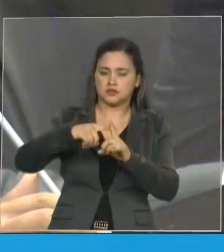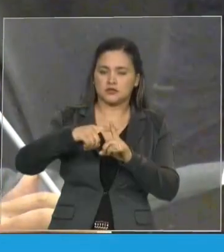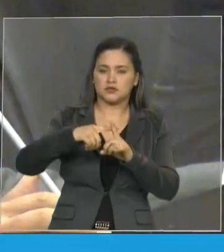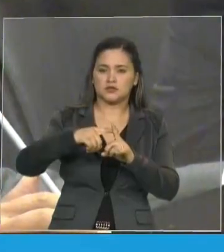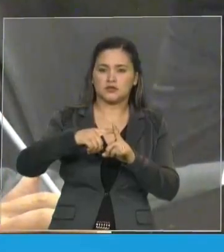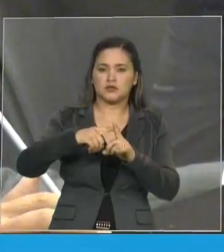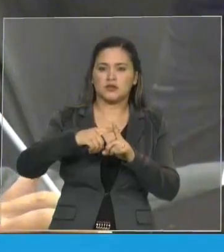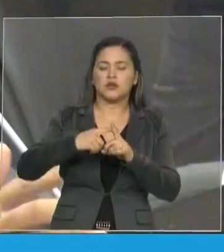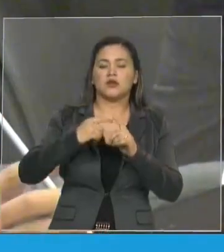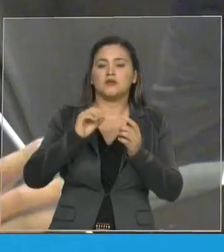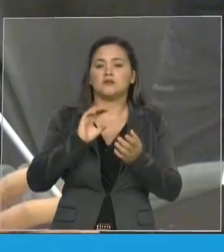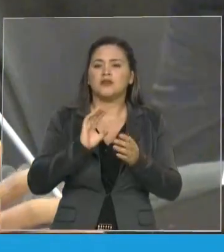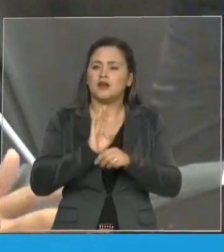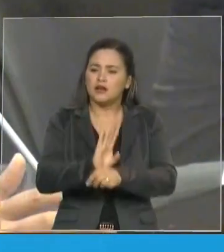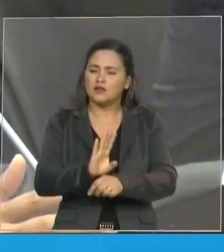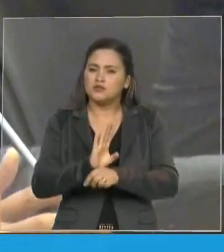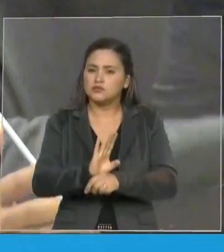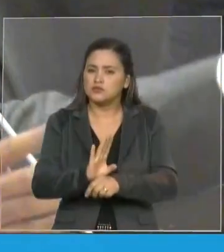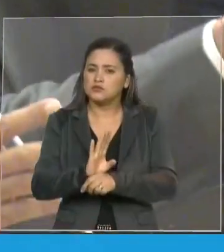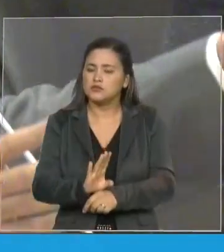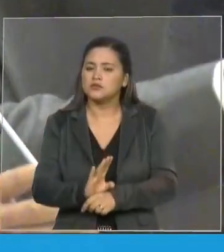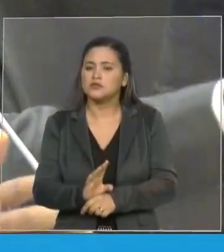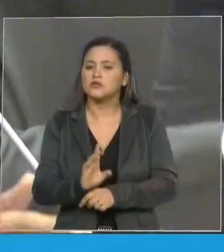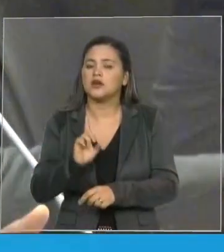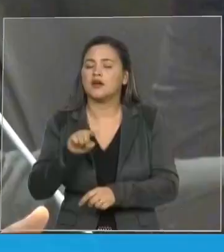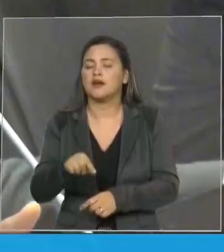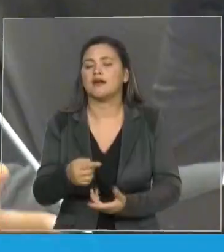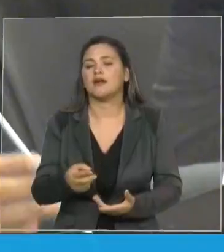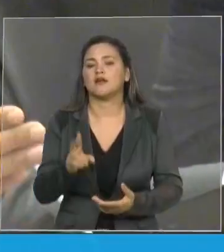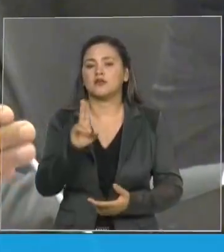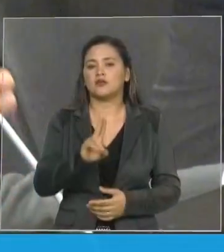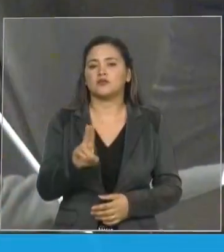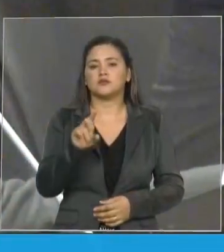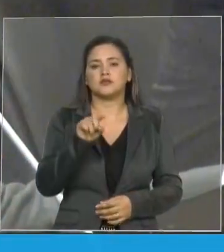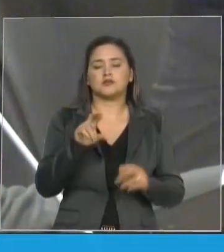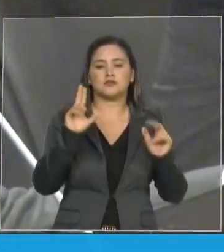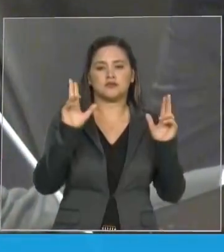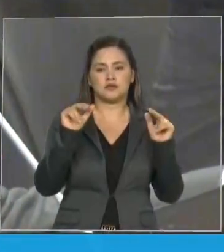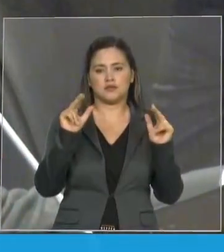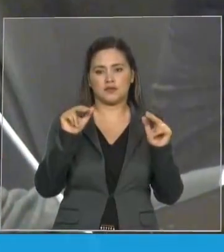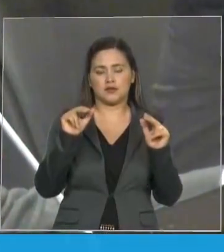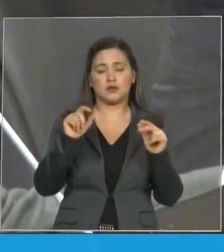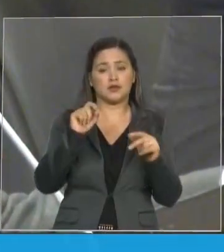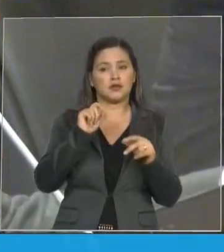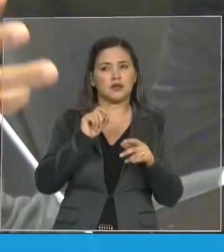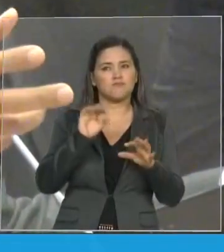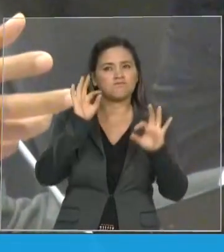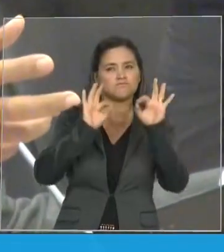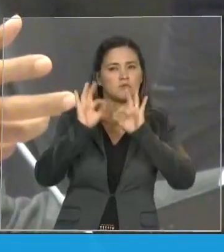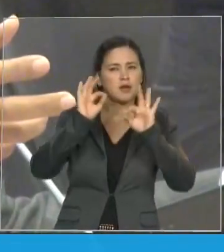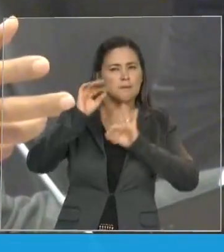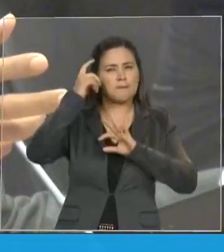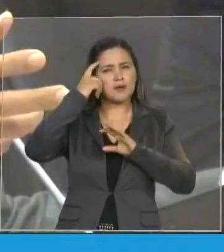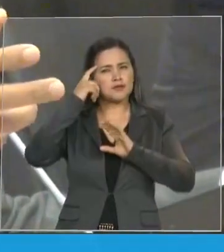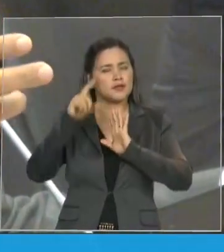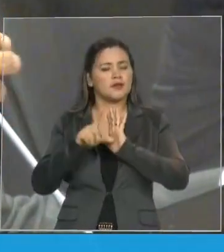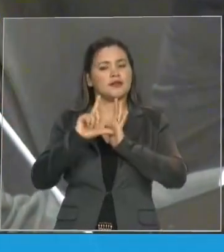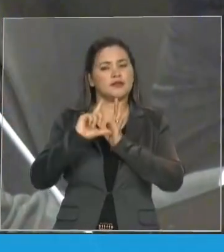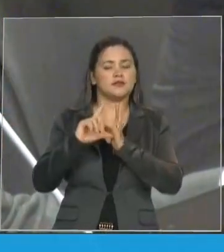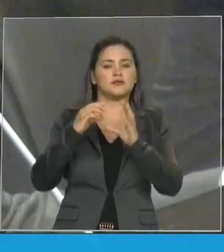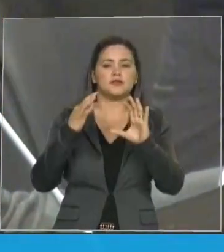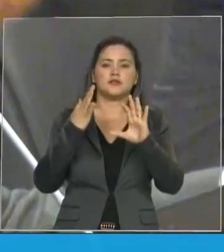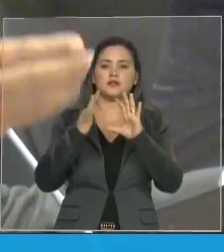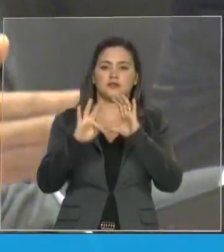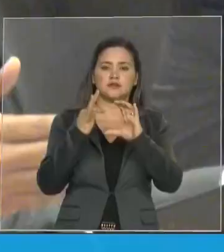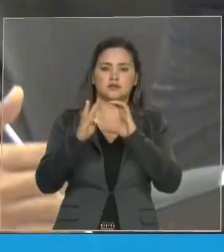dar uma contribuição mais relevante do que pautar esse tema, que é pensado com antecedência na campanha da fraternidade.